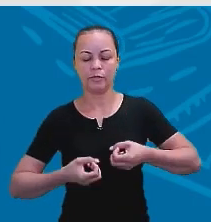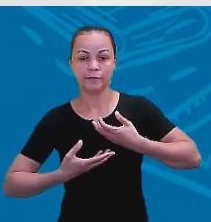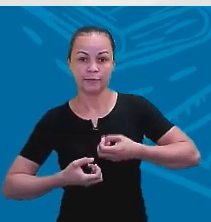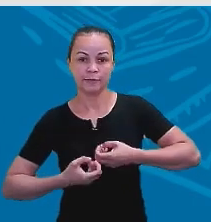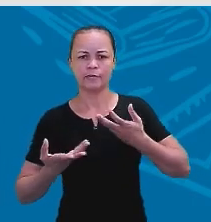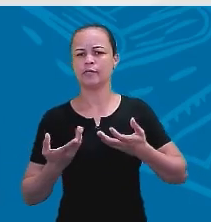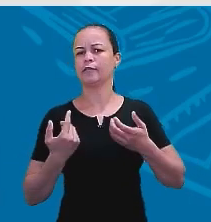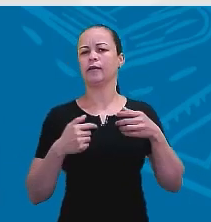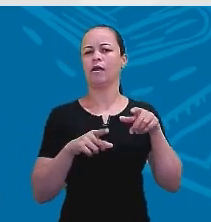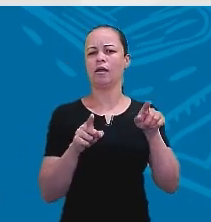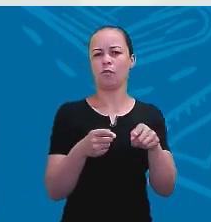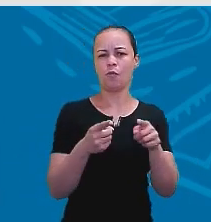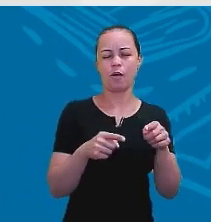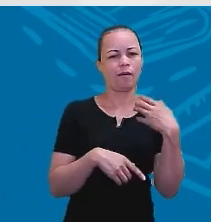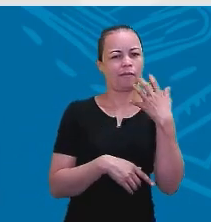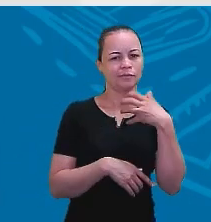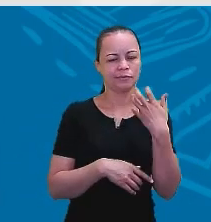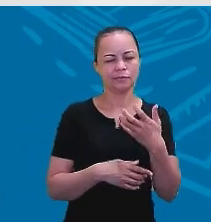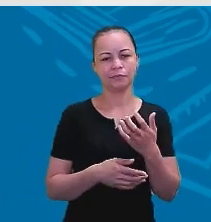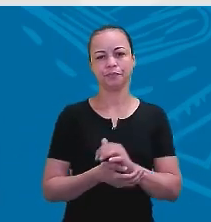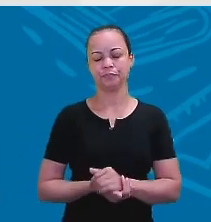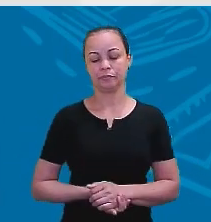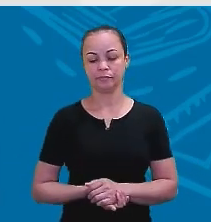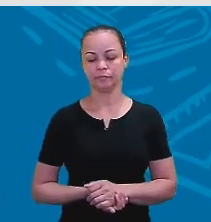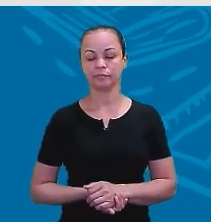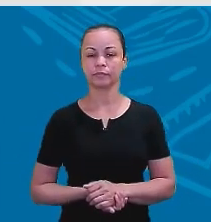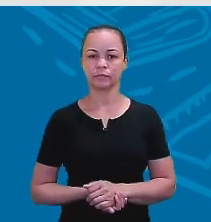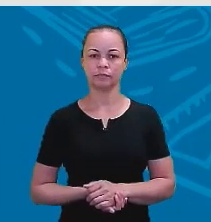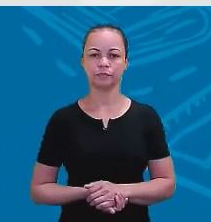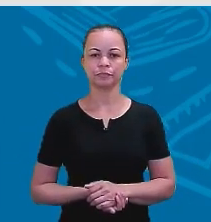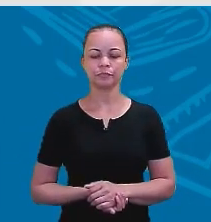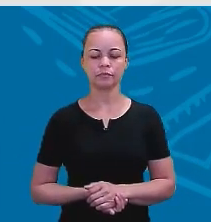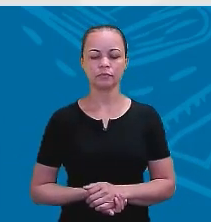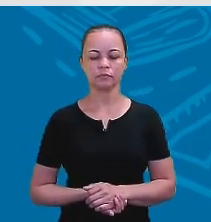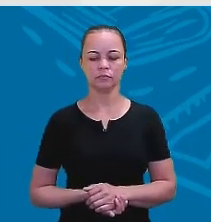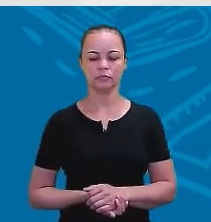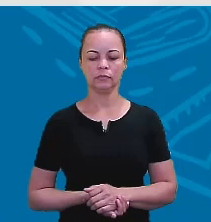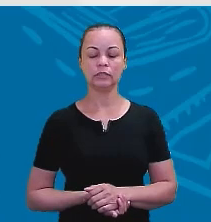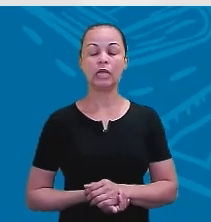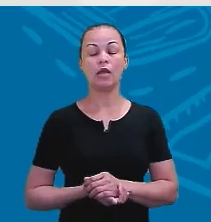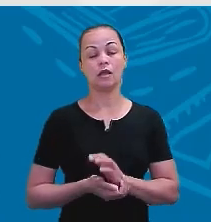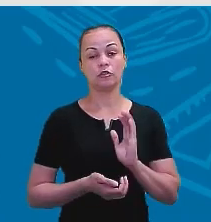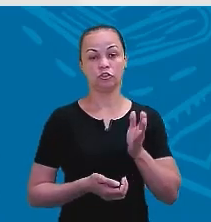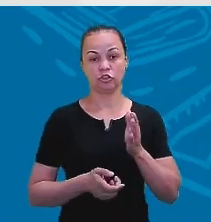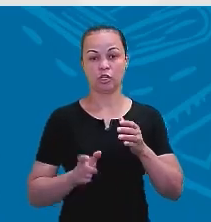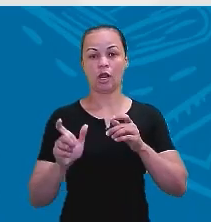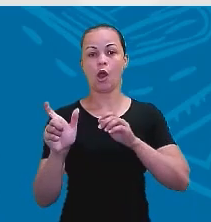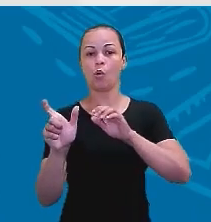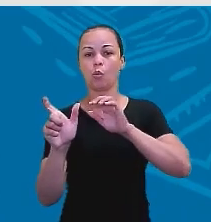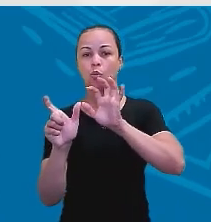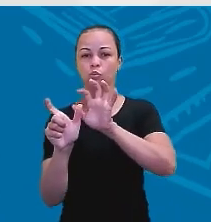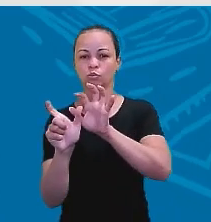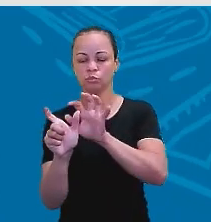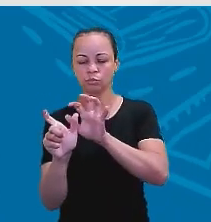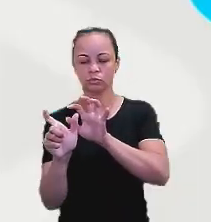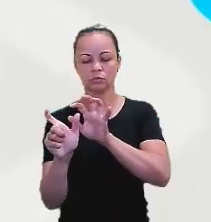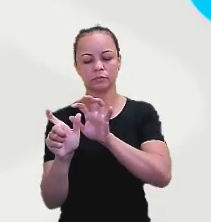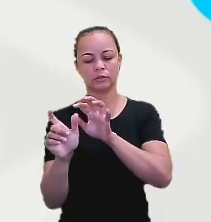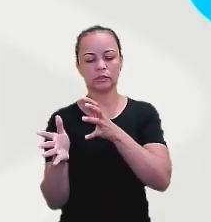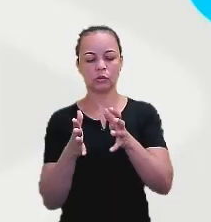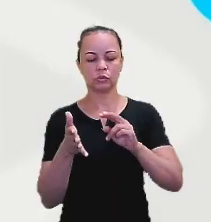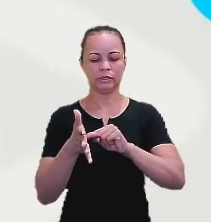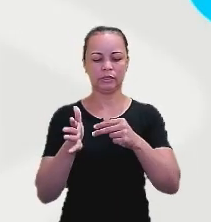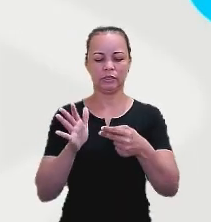numa canção, ele é mais poético. Já o sentido denotativo é o significado de